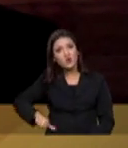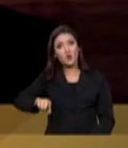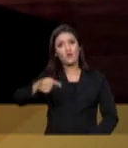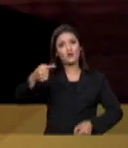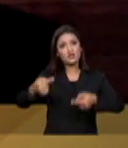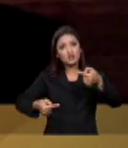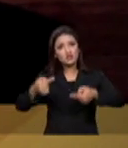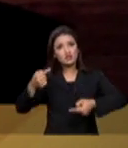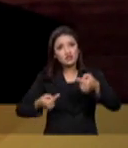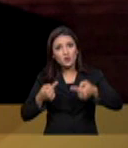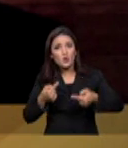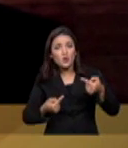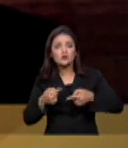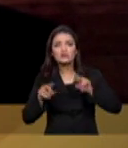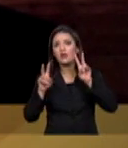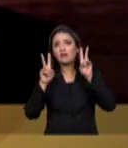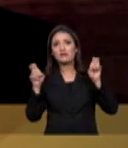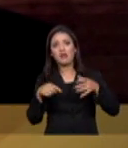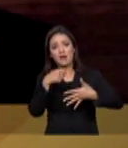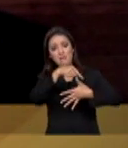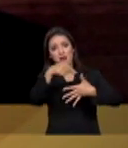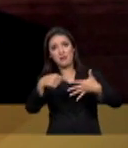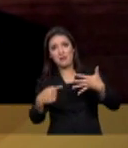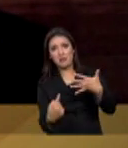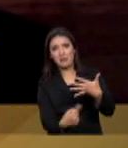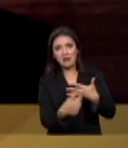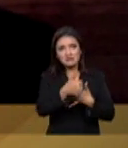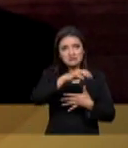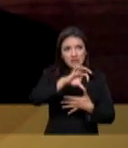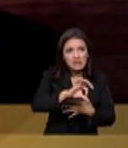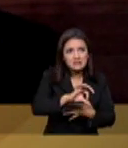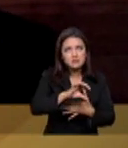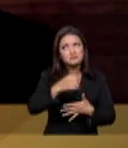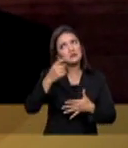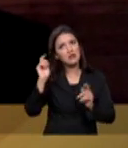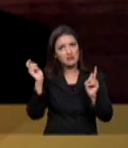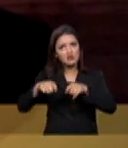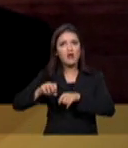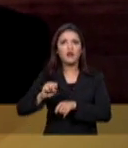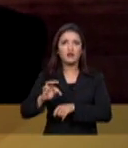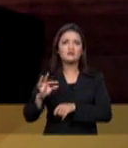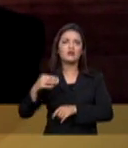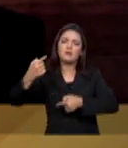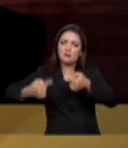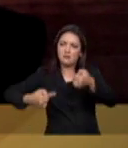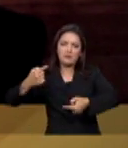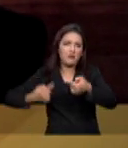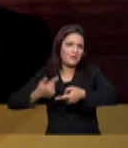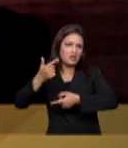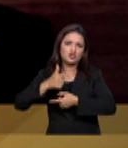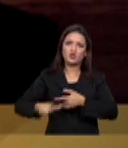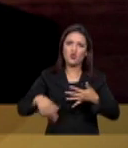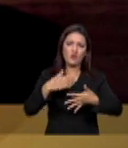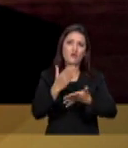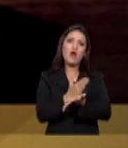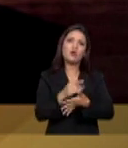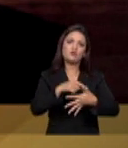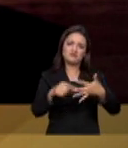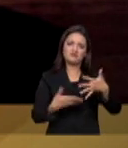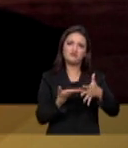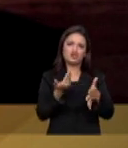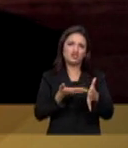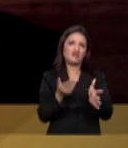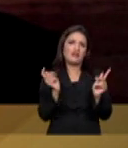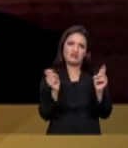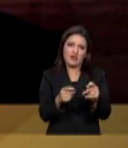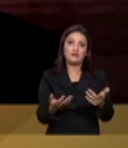a presença dos requisitos para a superação de algumas razões e